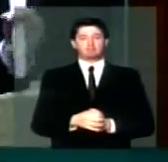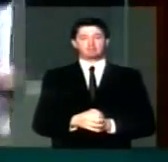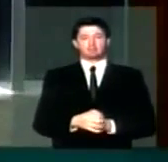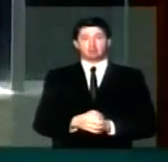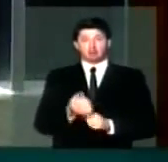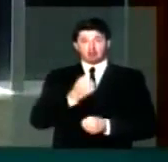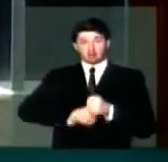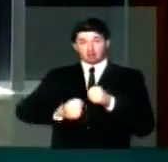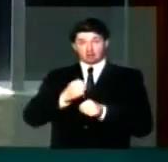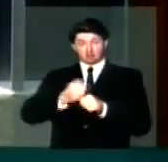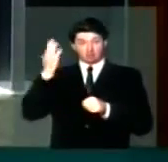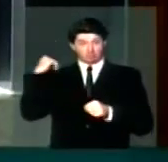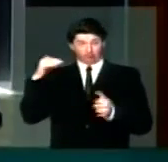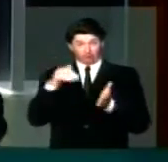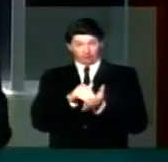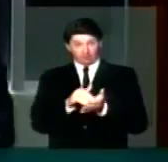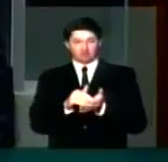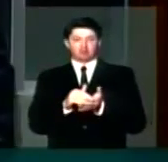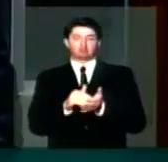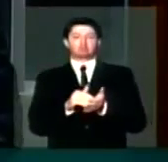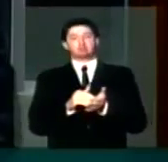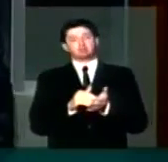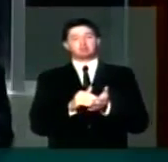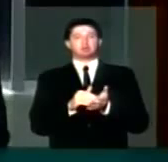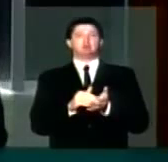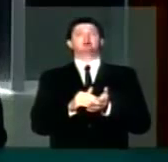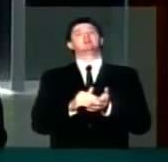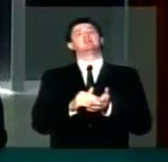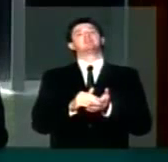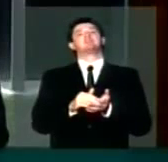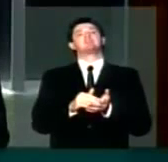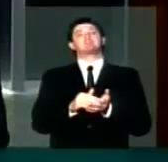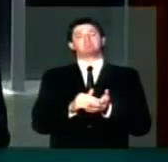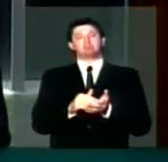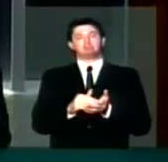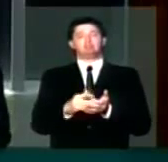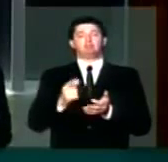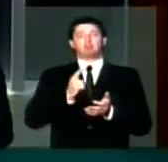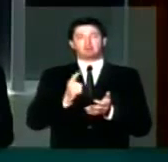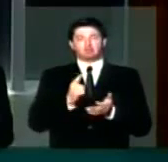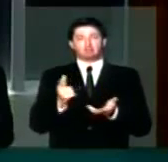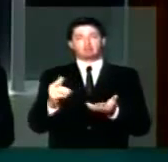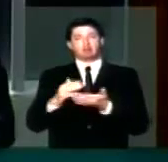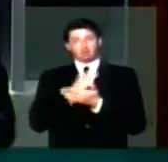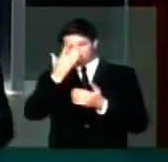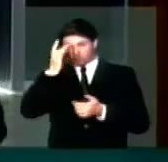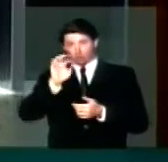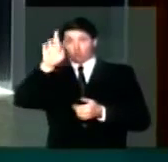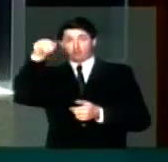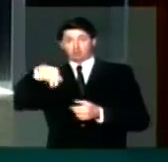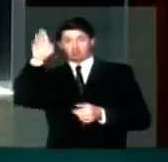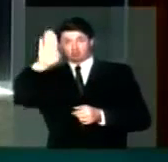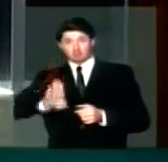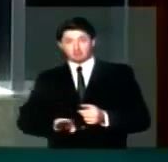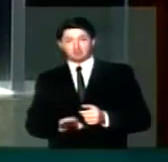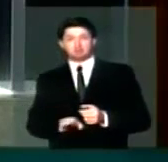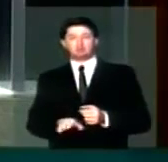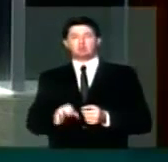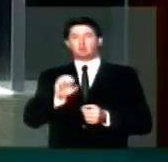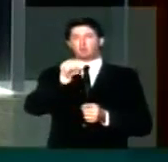No final do ano passado, chegaram algumas autoridades brasileiras